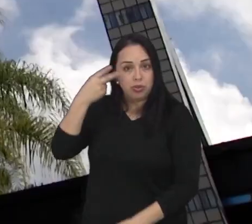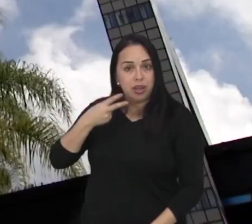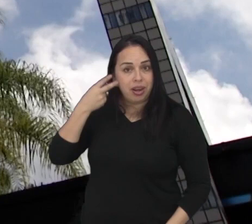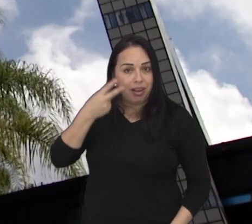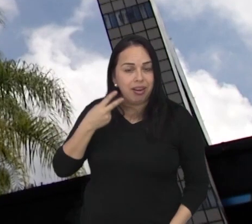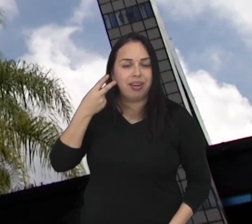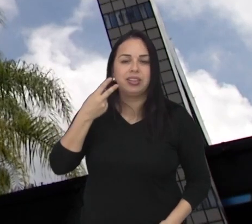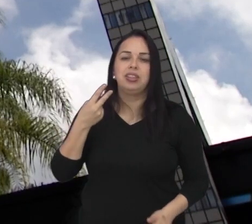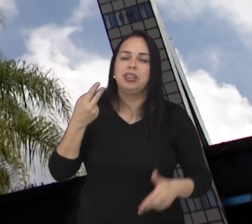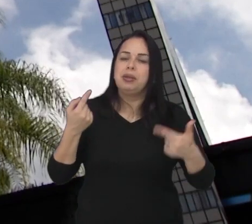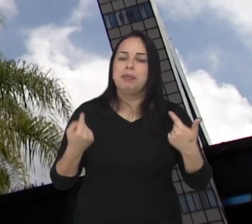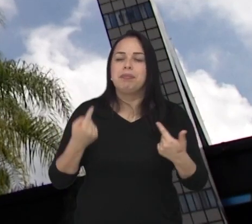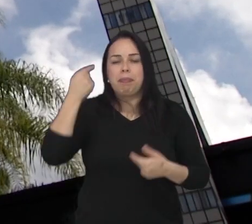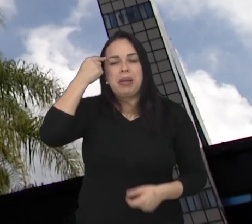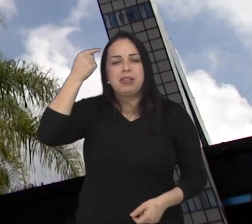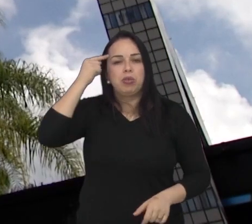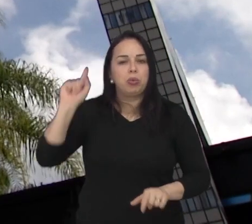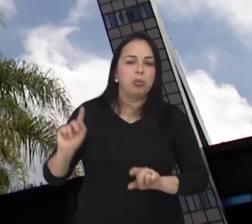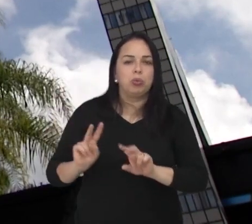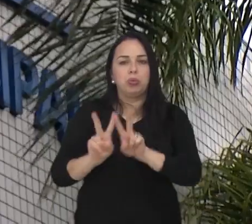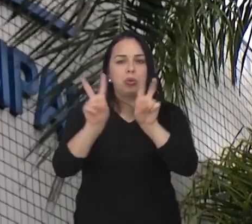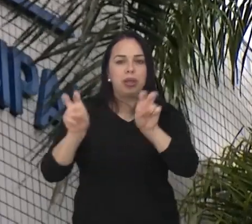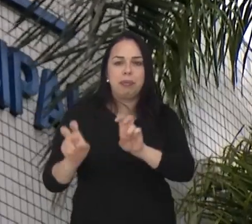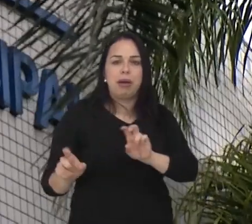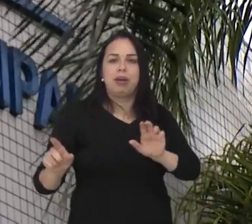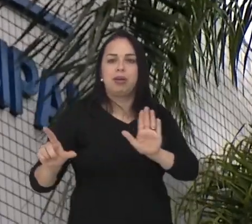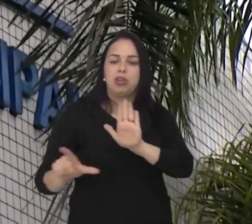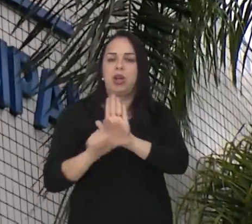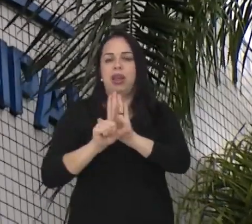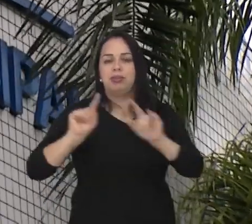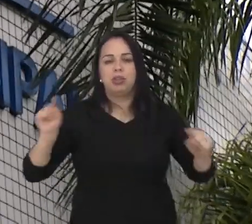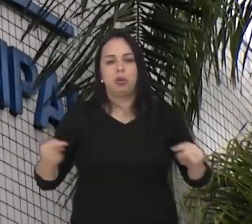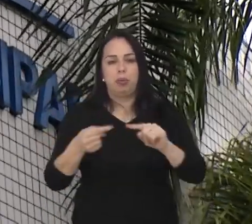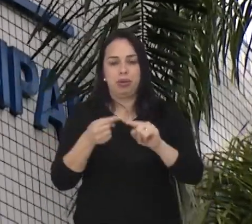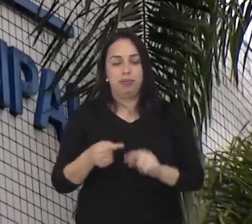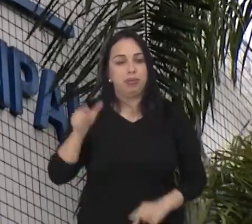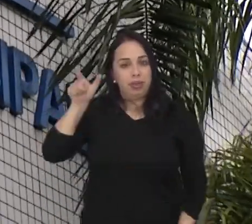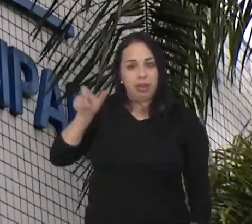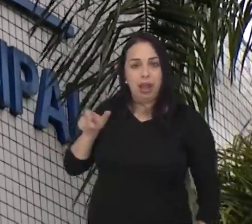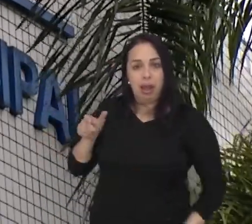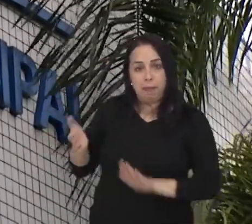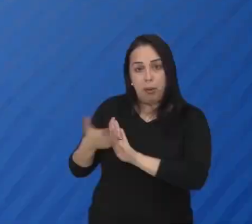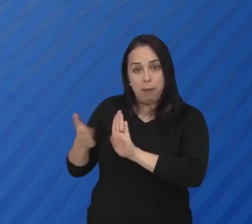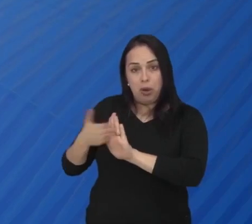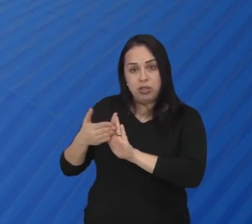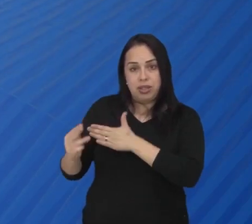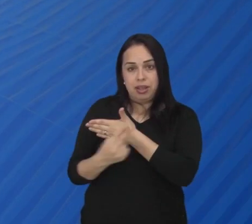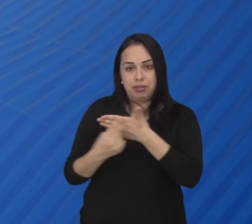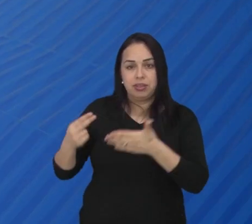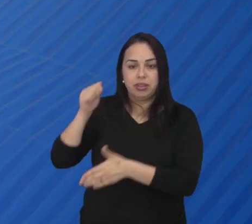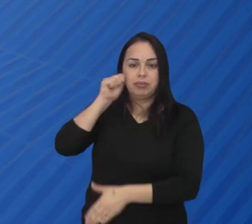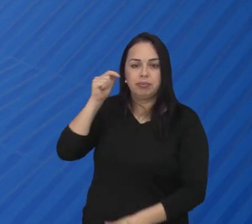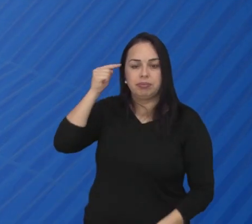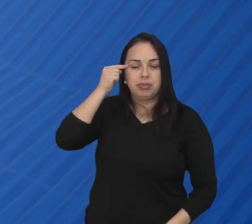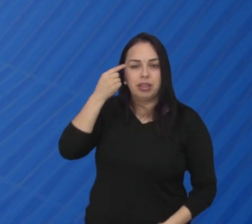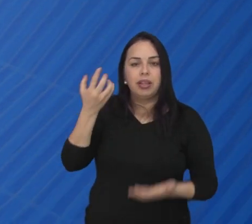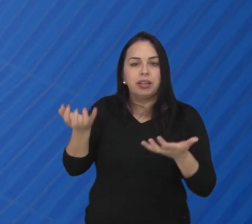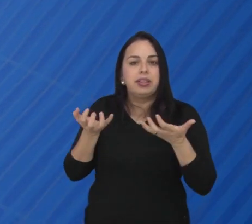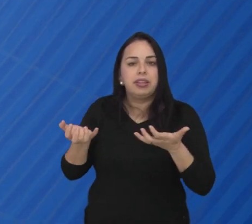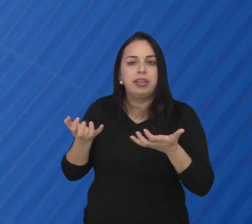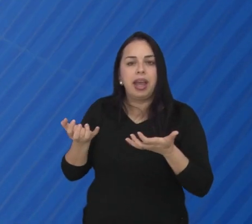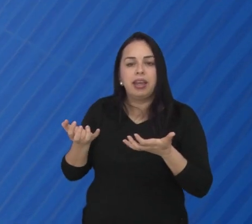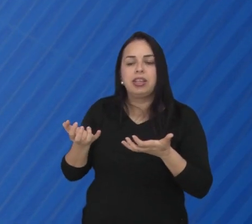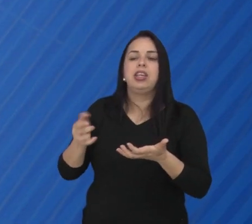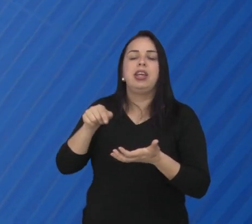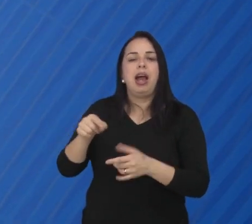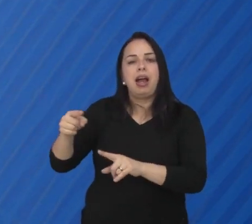delas. Na Câmara, a importância das abelhas para a dinâmica ambiental é tema até mesmo de projetos. Uma proposta em tramitação da